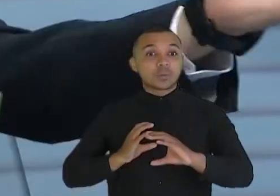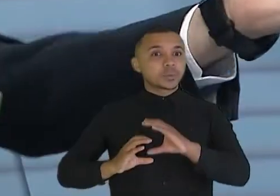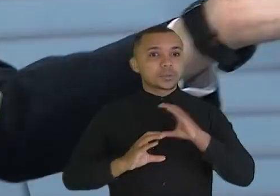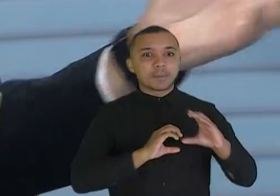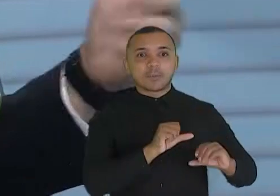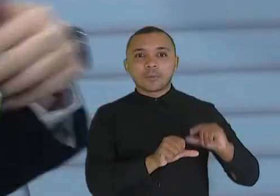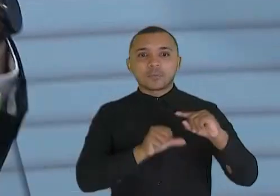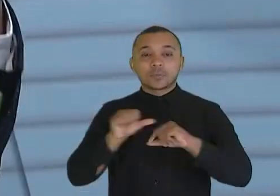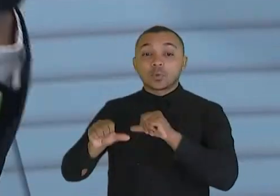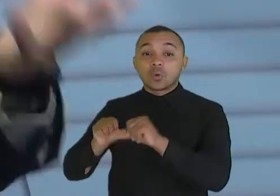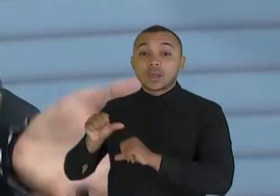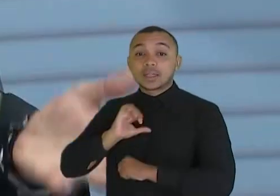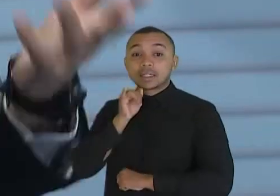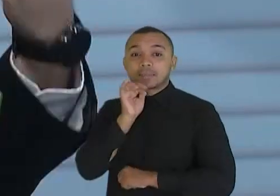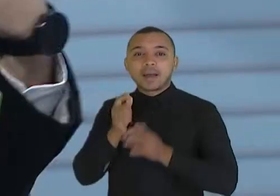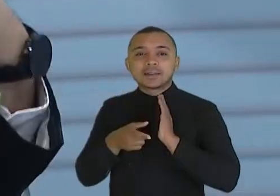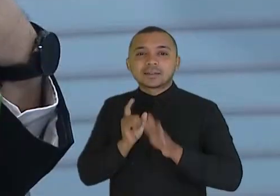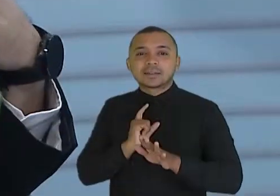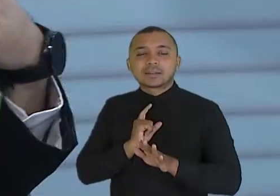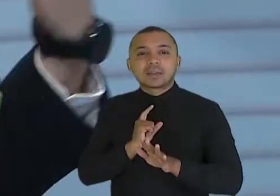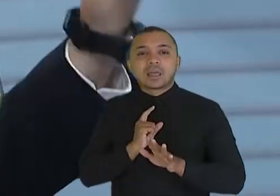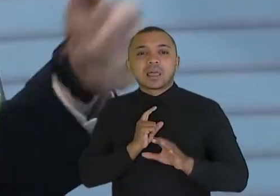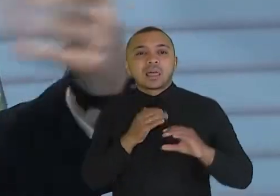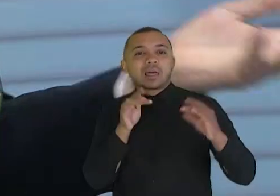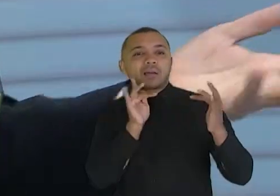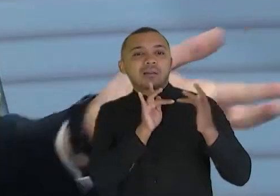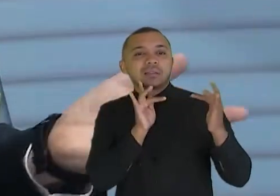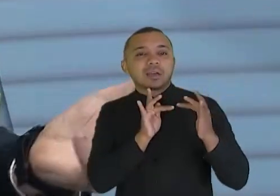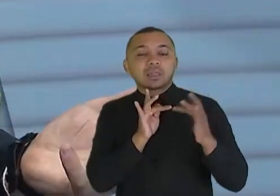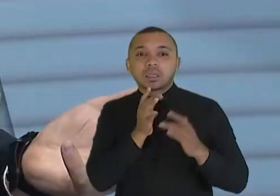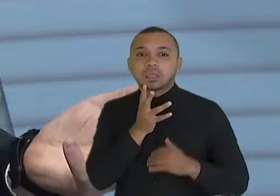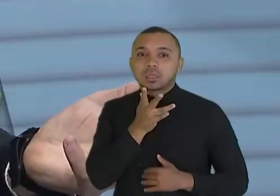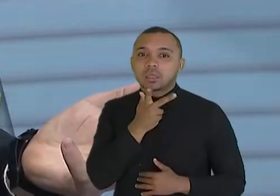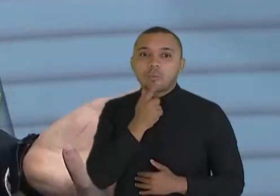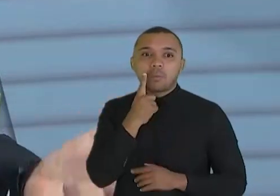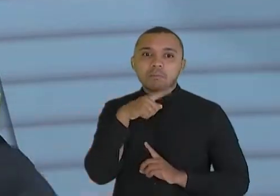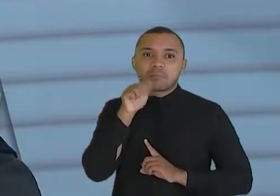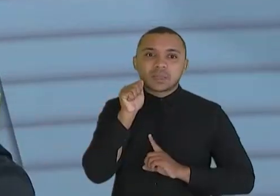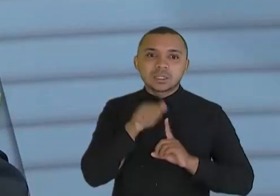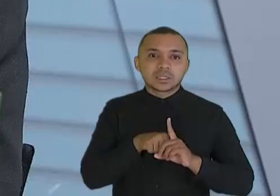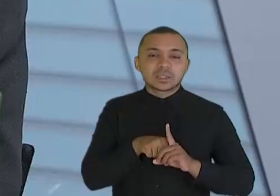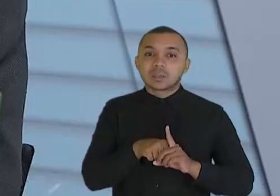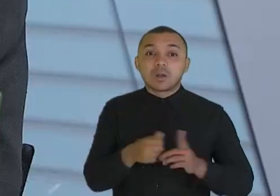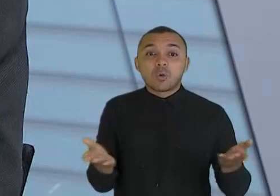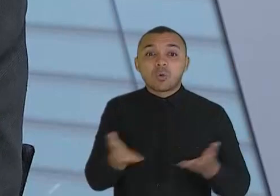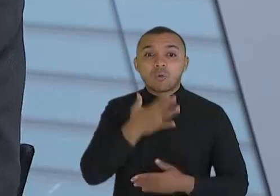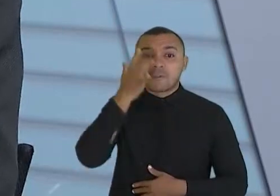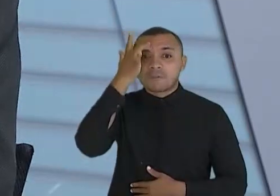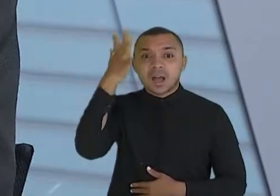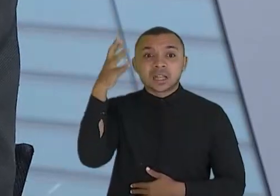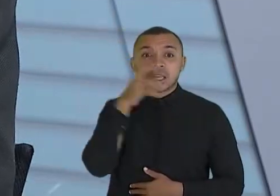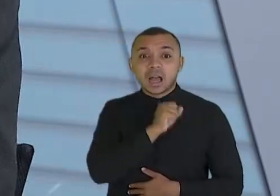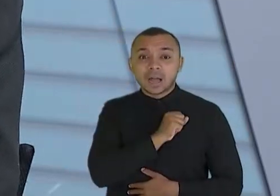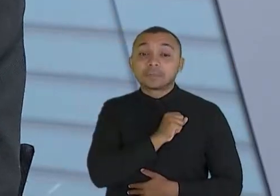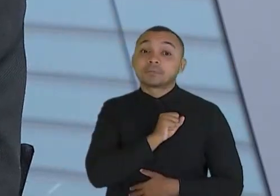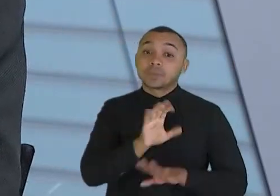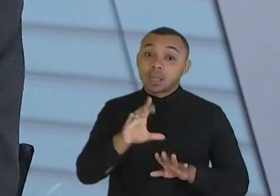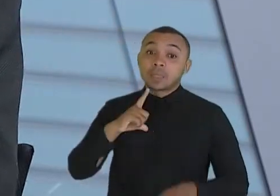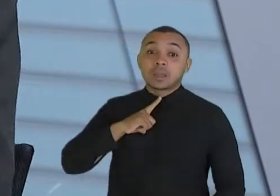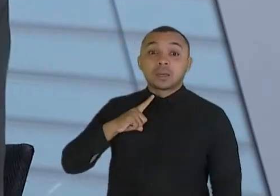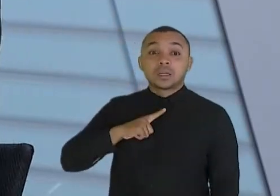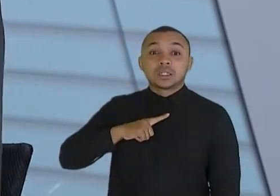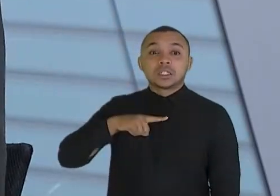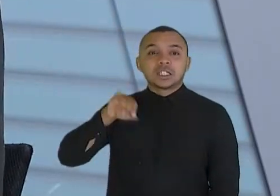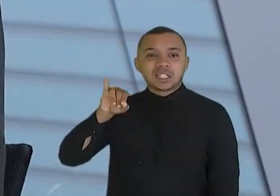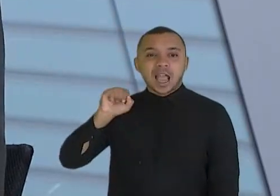Antigamente, a gente mandava uma carta, era 30 dias para ir, 30 dias para voltar. Hoje em dia, em segundos, você se comunica. A inteligência artificial, que é uma coisa positiva, agora pode ser